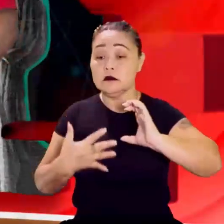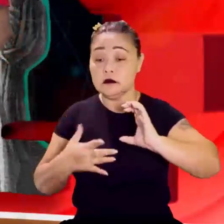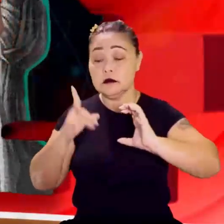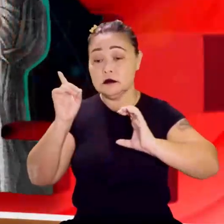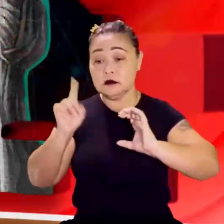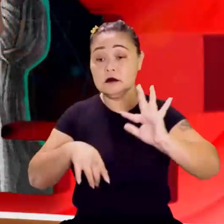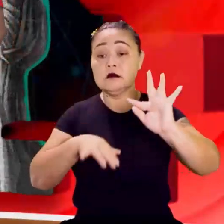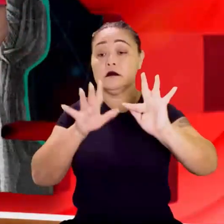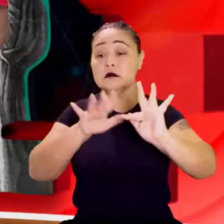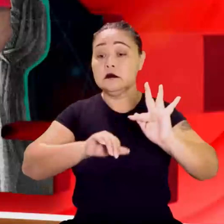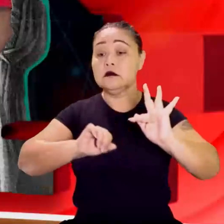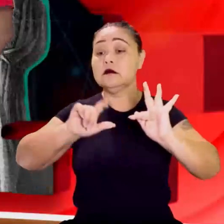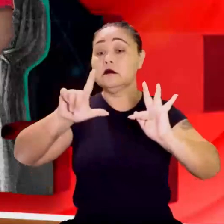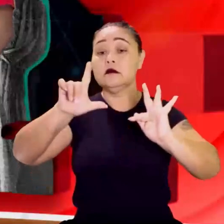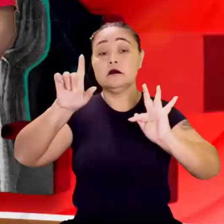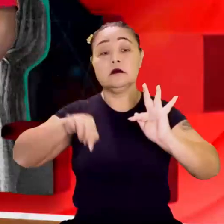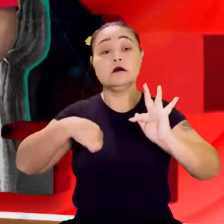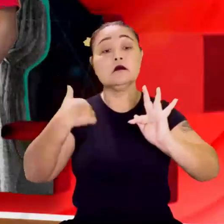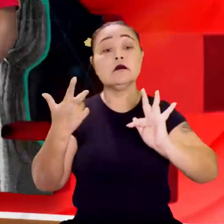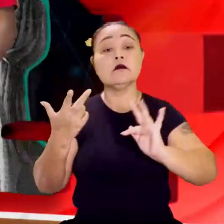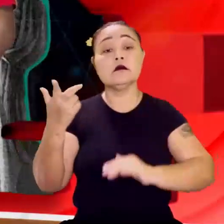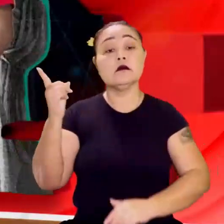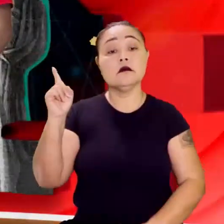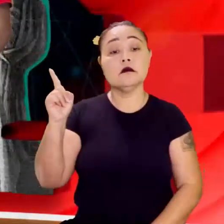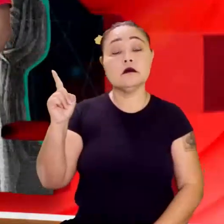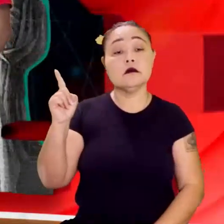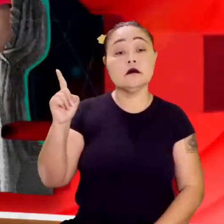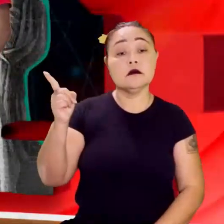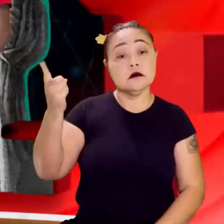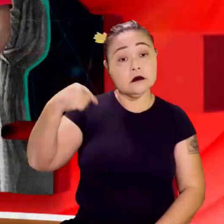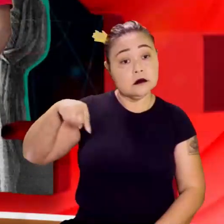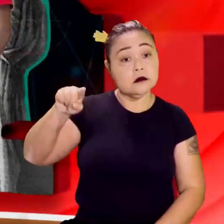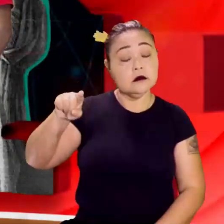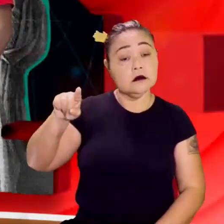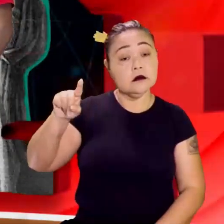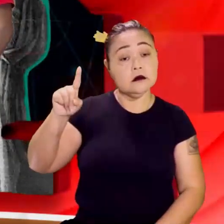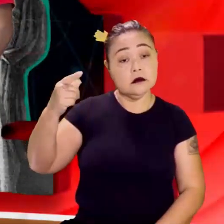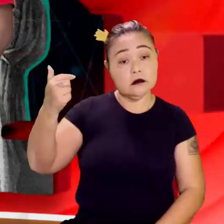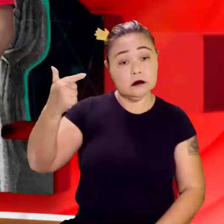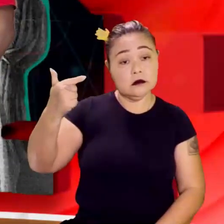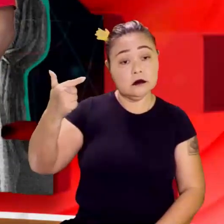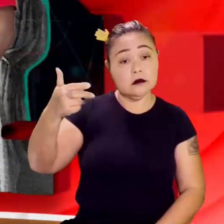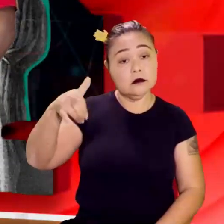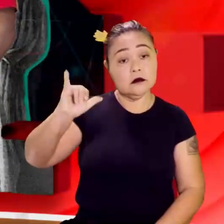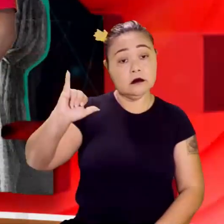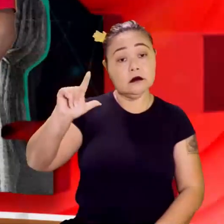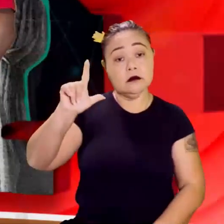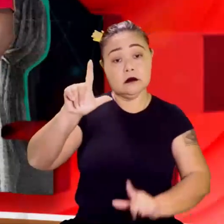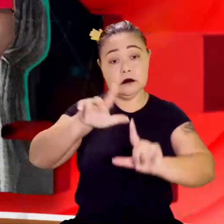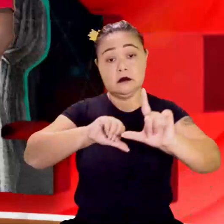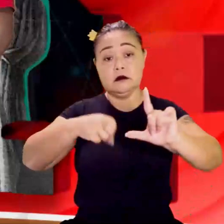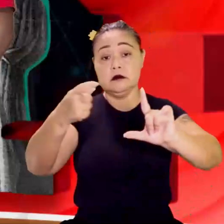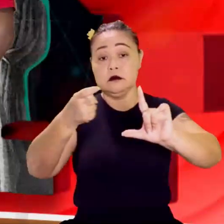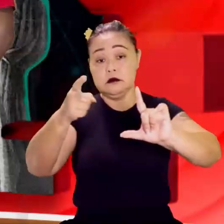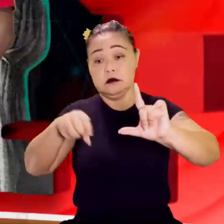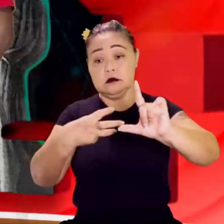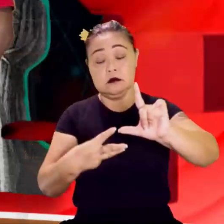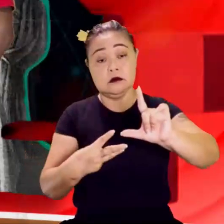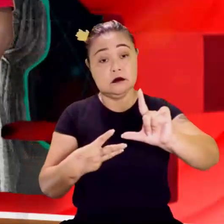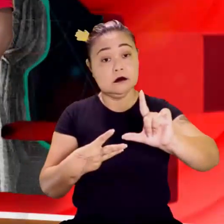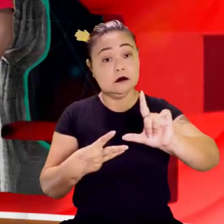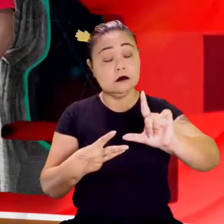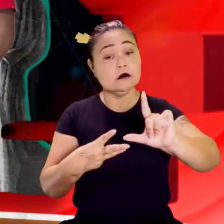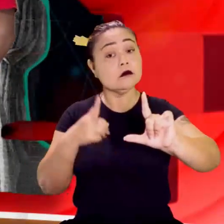característica dizendo que é uma função logarítmica. No segundo modelinho aqui, y é igual a log de x na